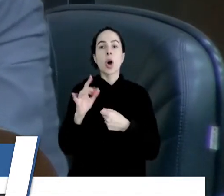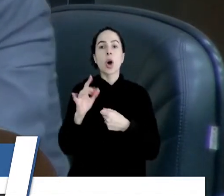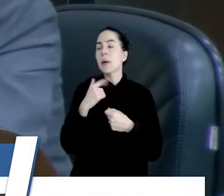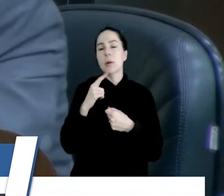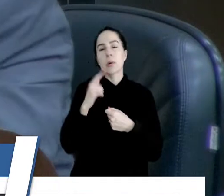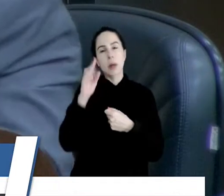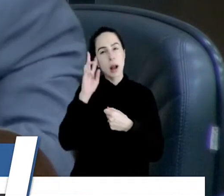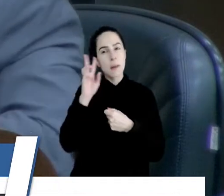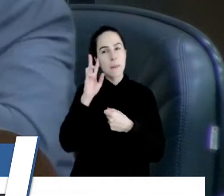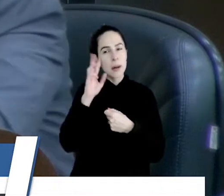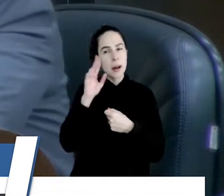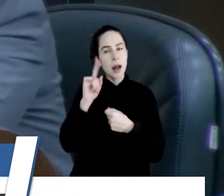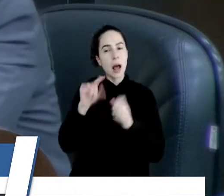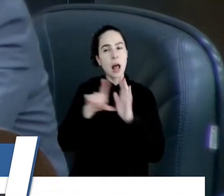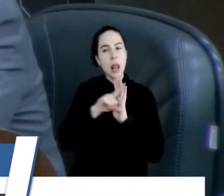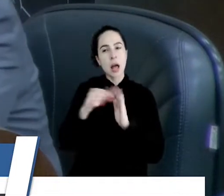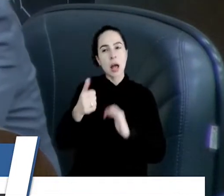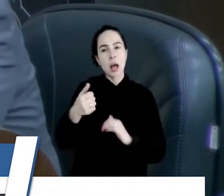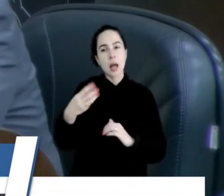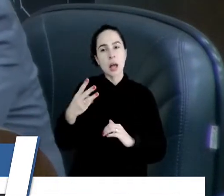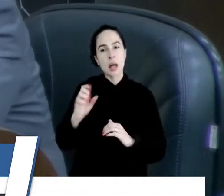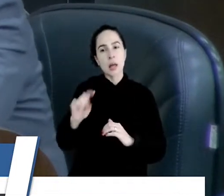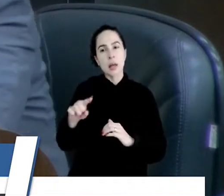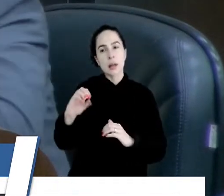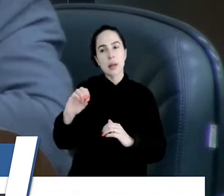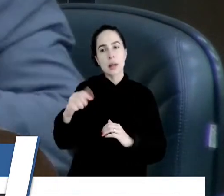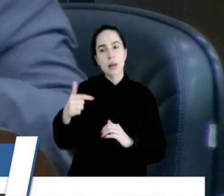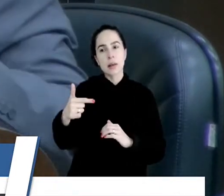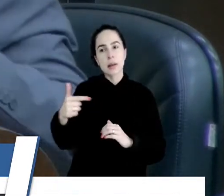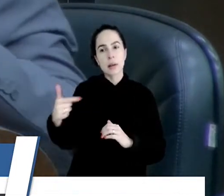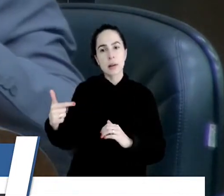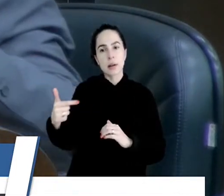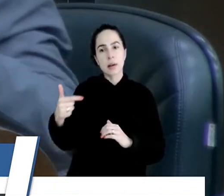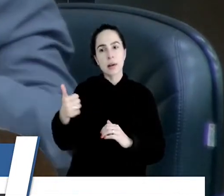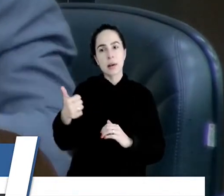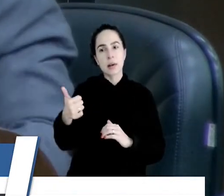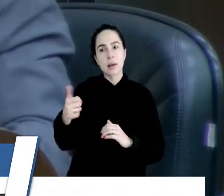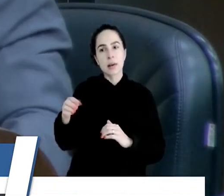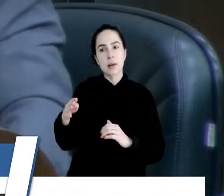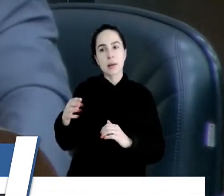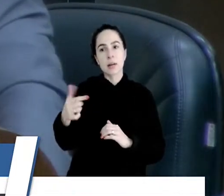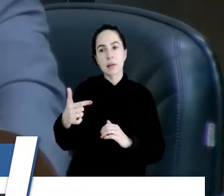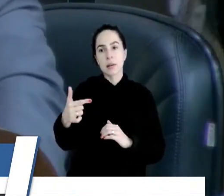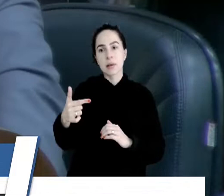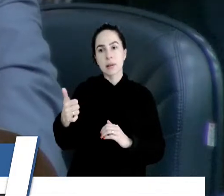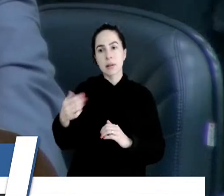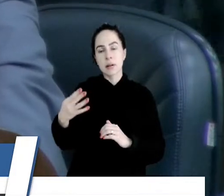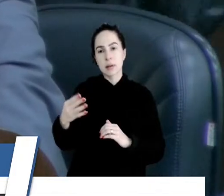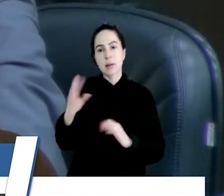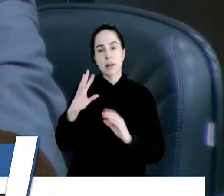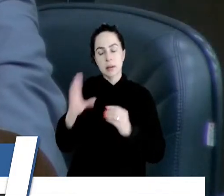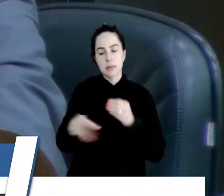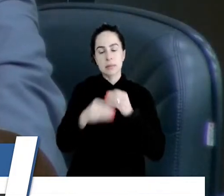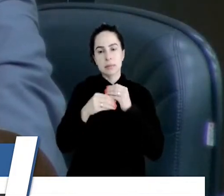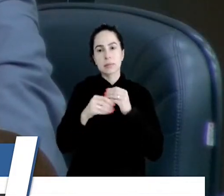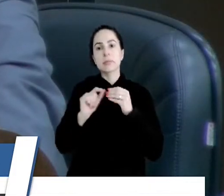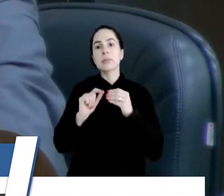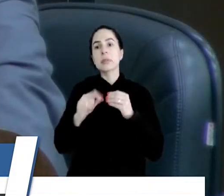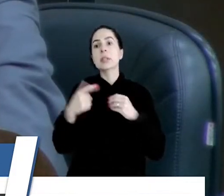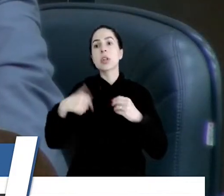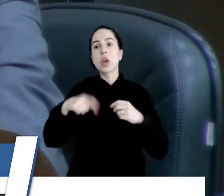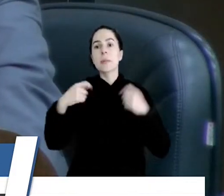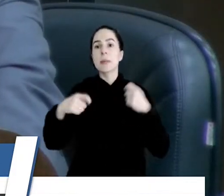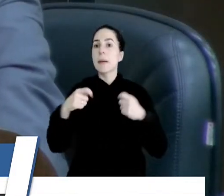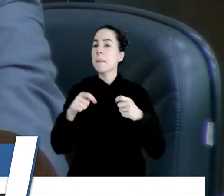Lei 13.022, de 2014, faz um adendo que nós necessitamos do mínimo de